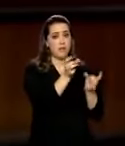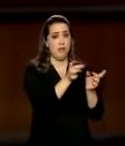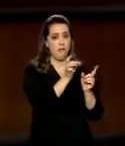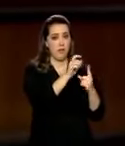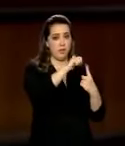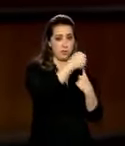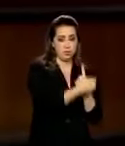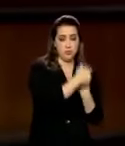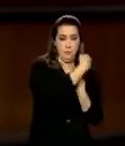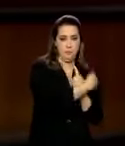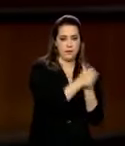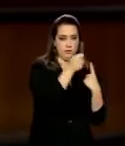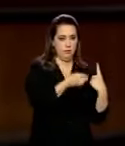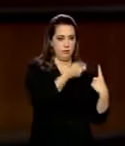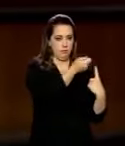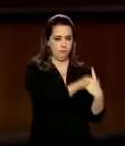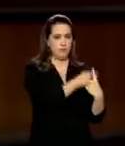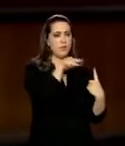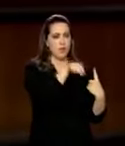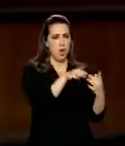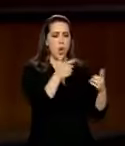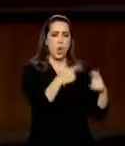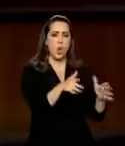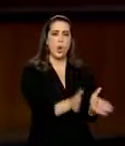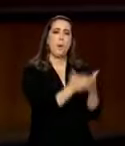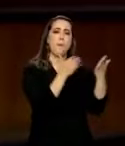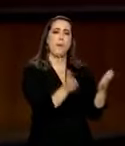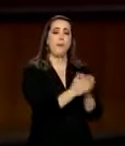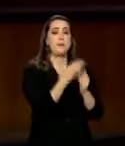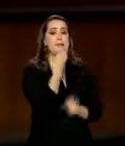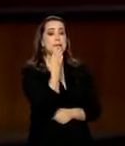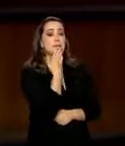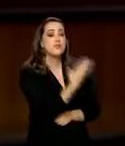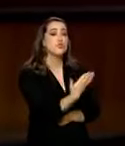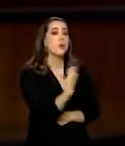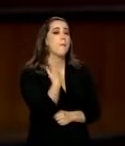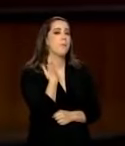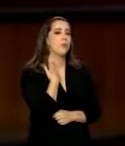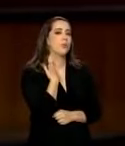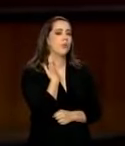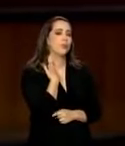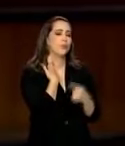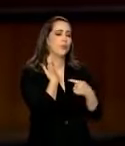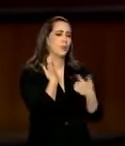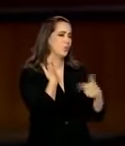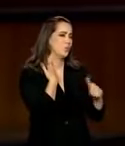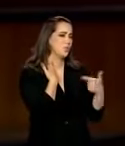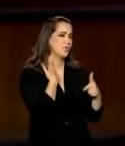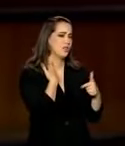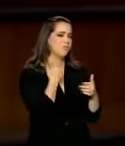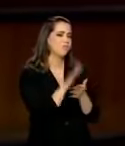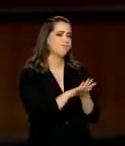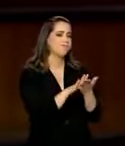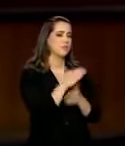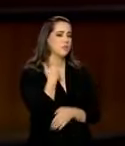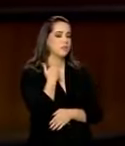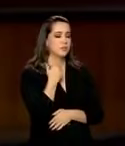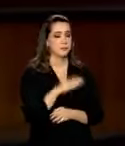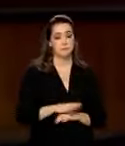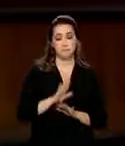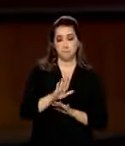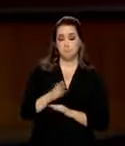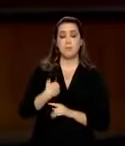município pobre, no interior do Ceará, me pediram uma agência bancária que não tinha. Então, o que aconteceu na semana passada? O Pedro Guimarães